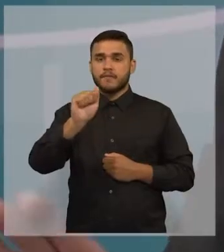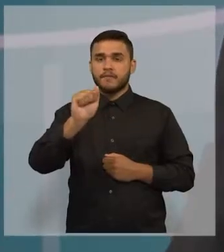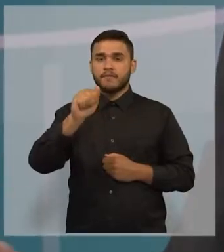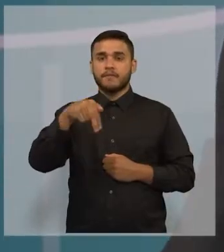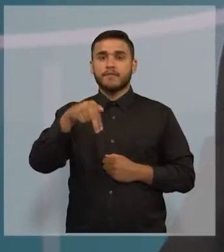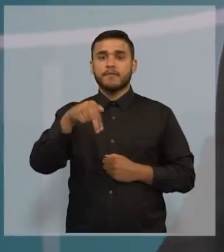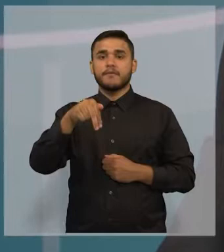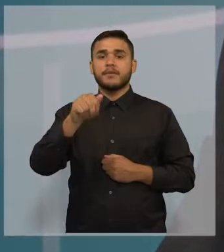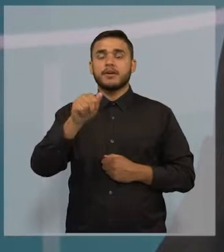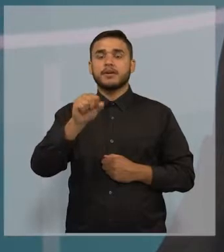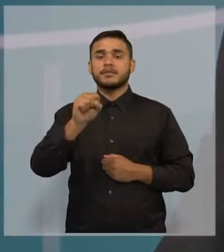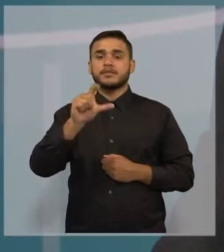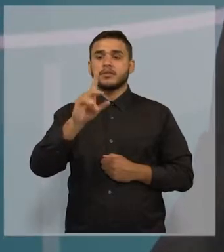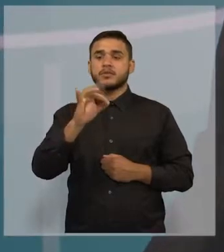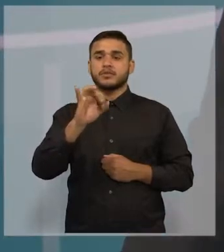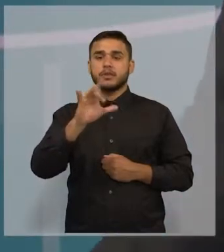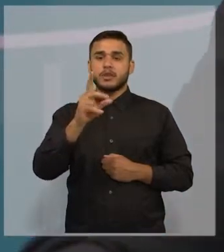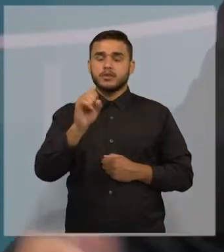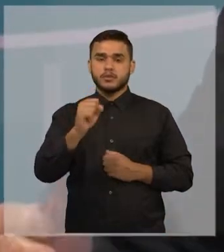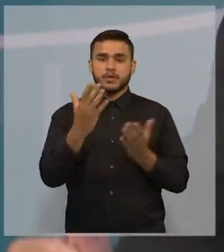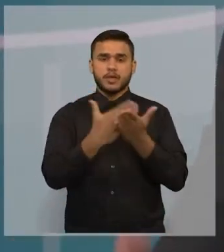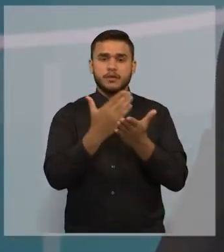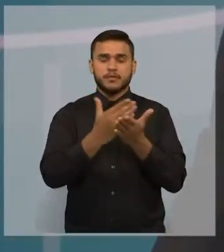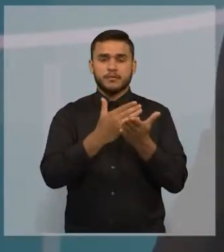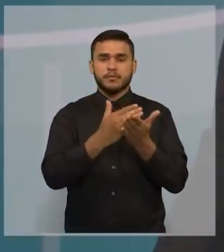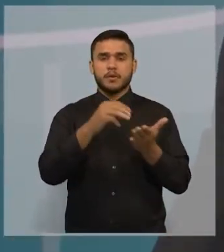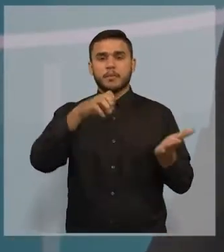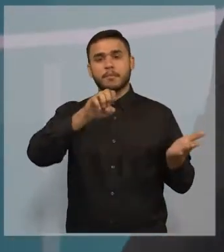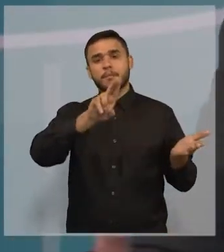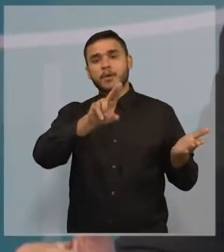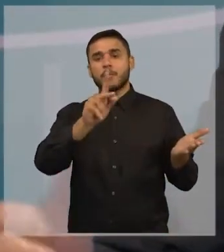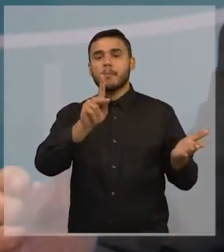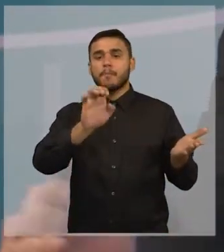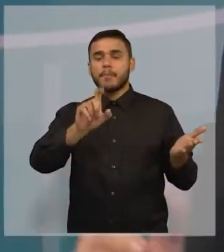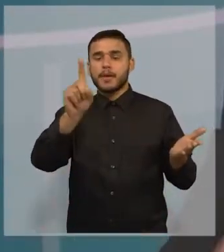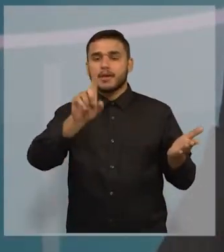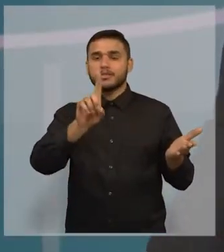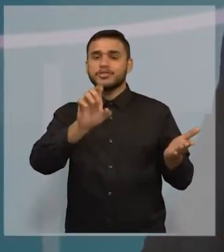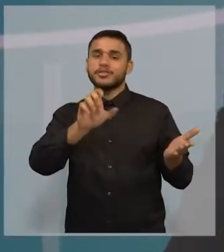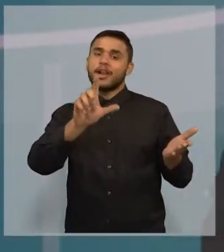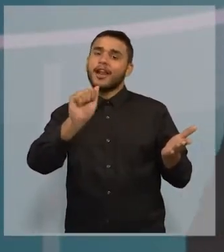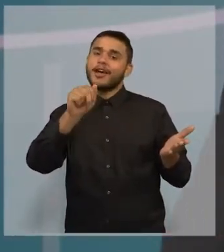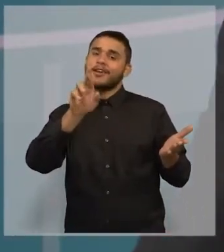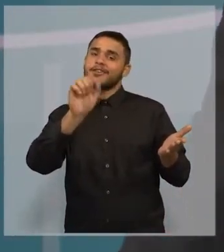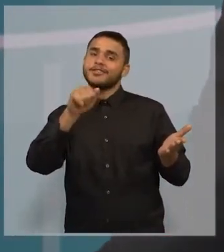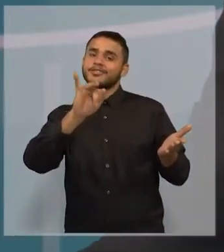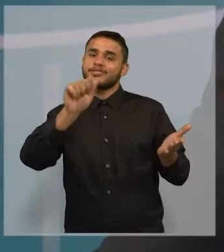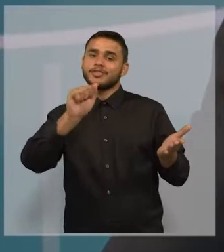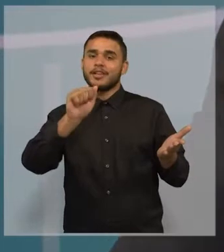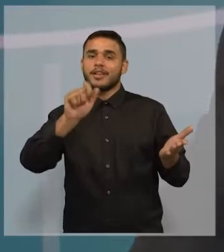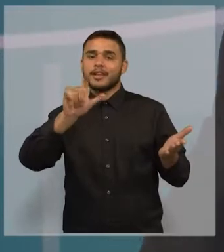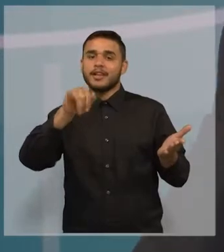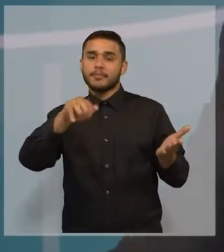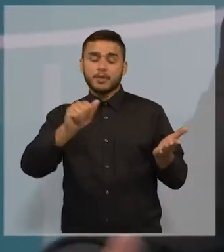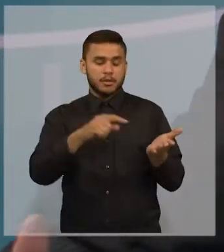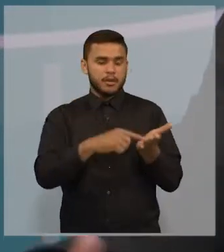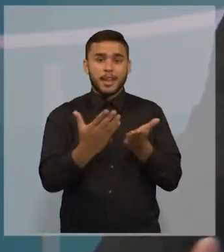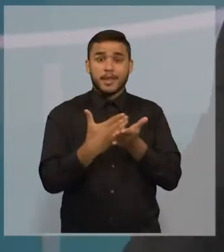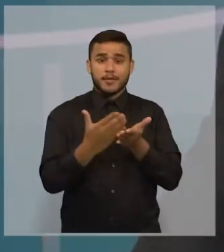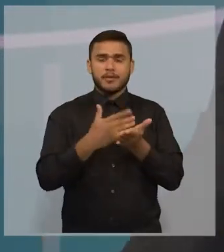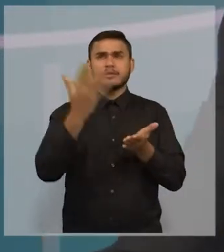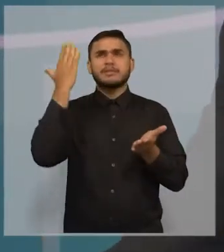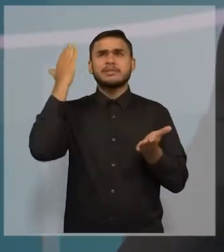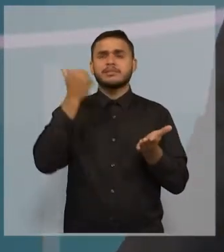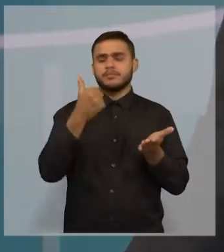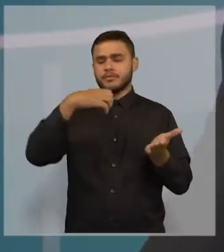Vasconcelos era um rapaz, acho que pernambucano, que fez um sucesso monstro com o livro Meu Pé de Laranja Lima. Na época que se queria toda a imprensa e toda a